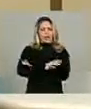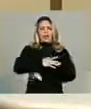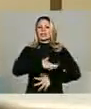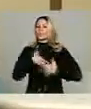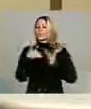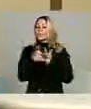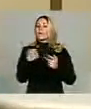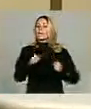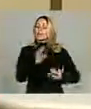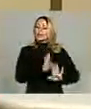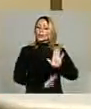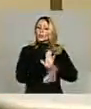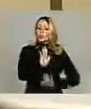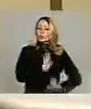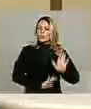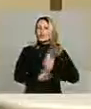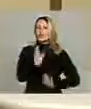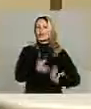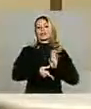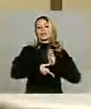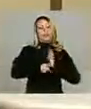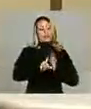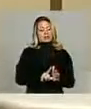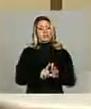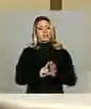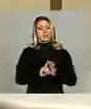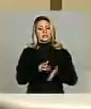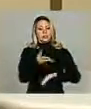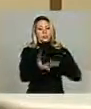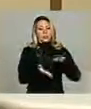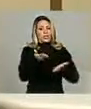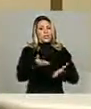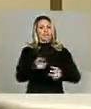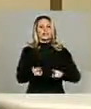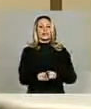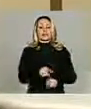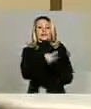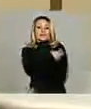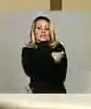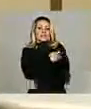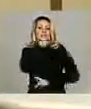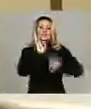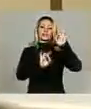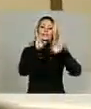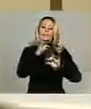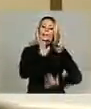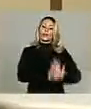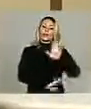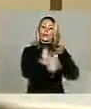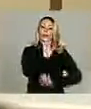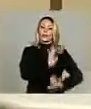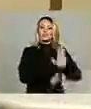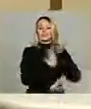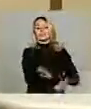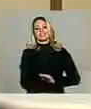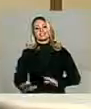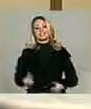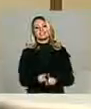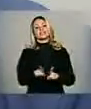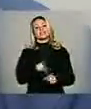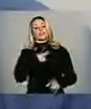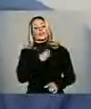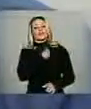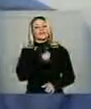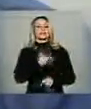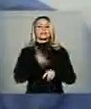tem que ter toda uma abordagem terapêutica especial, um esquema de vacinação especial para proteger essa criança e trazer uma sobrevida